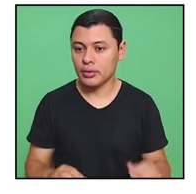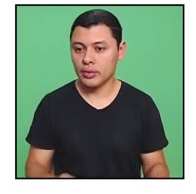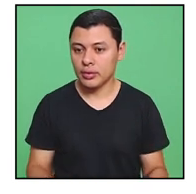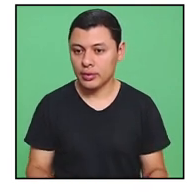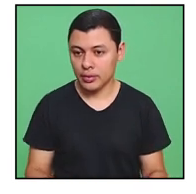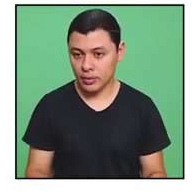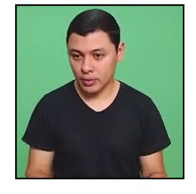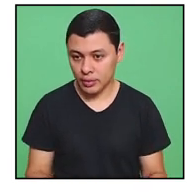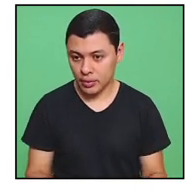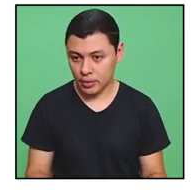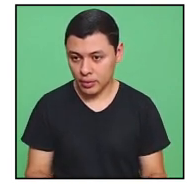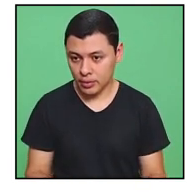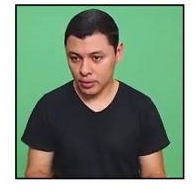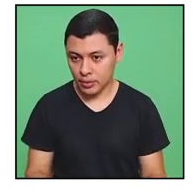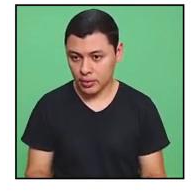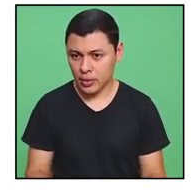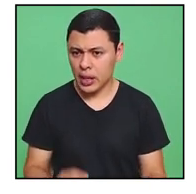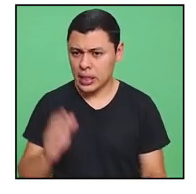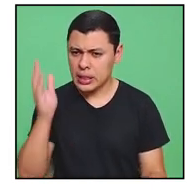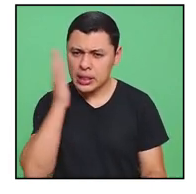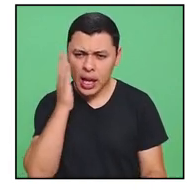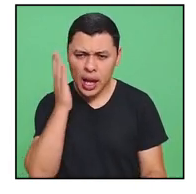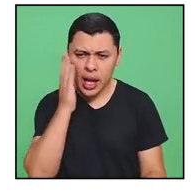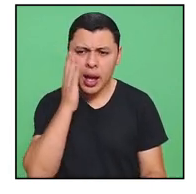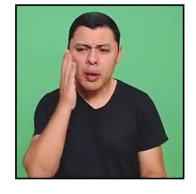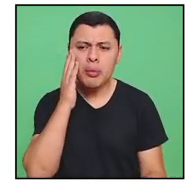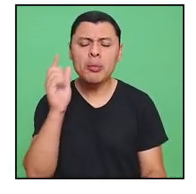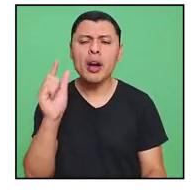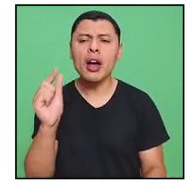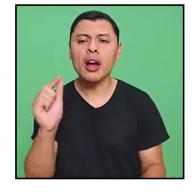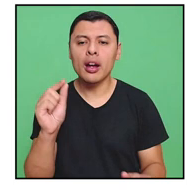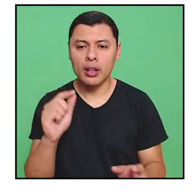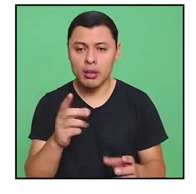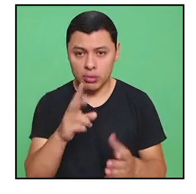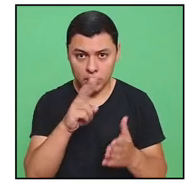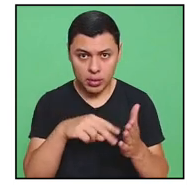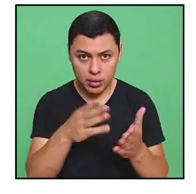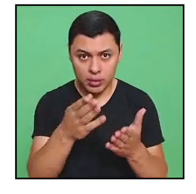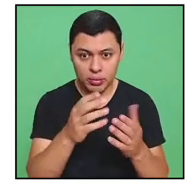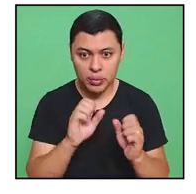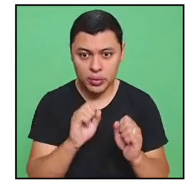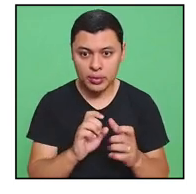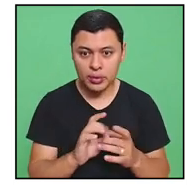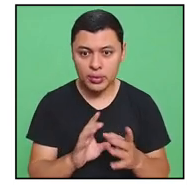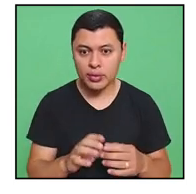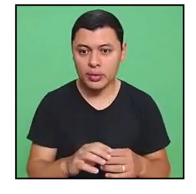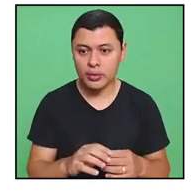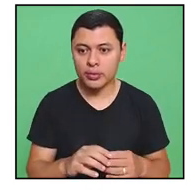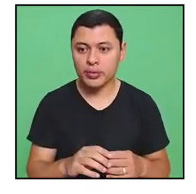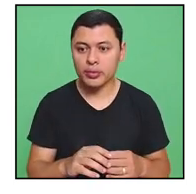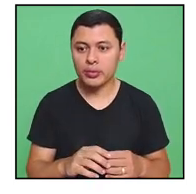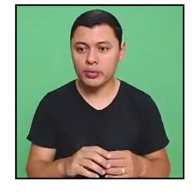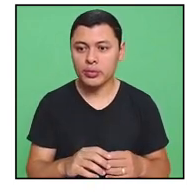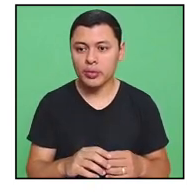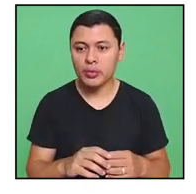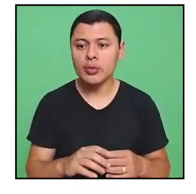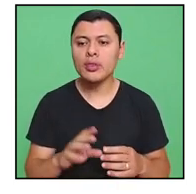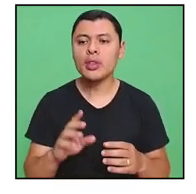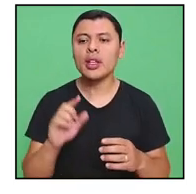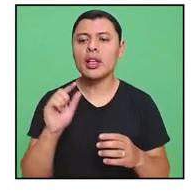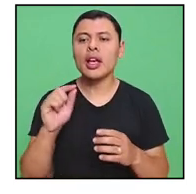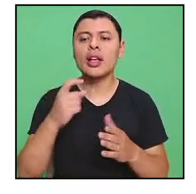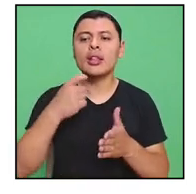Vocês sabem Segue. para quem vai. Ah, você lê? Eu vi aqui, vocês sabem Vocês. para quem vai a chave